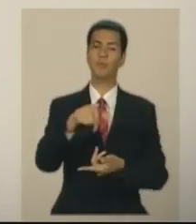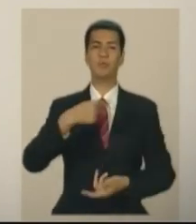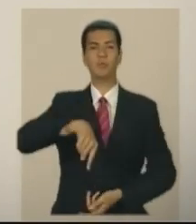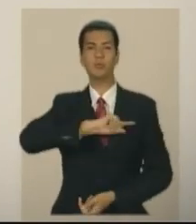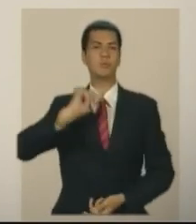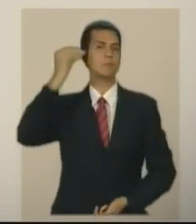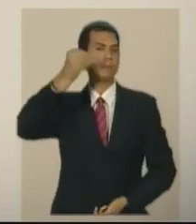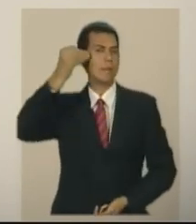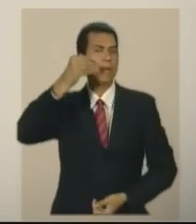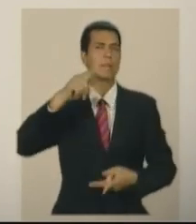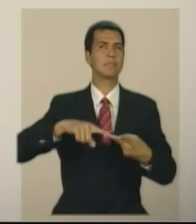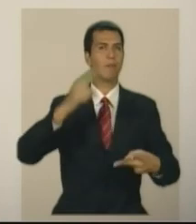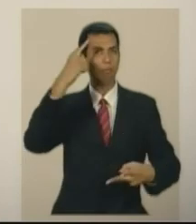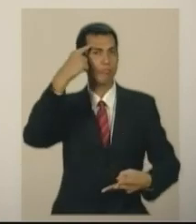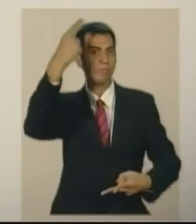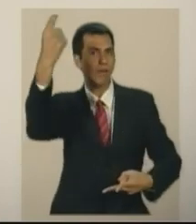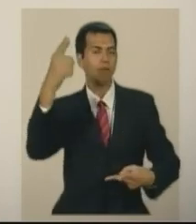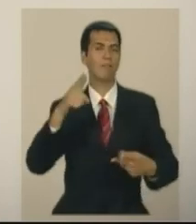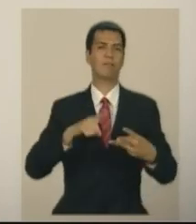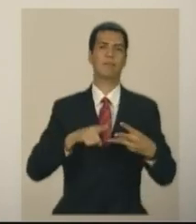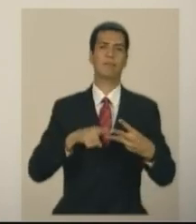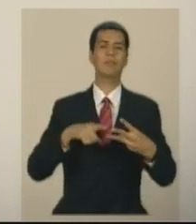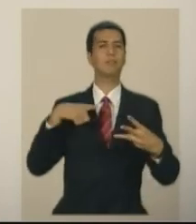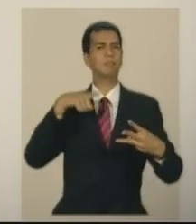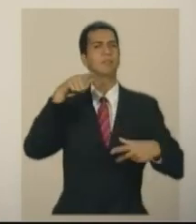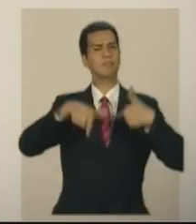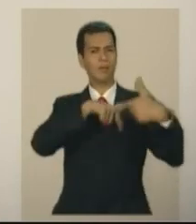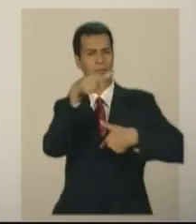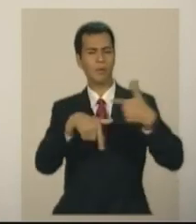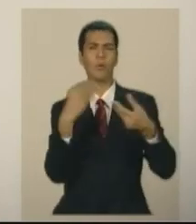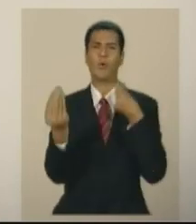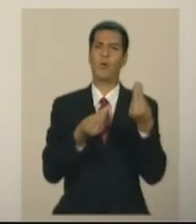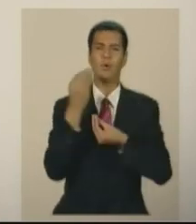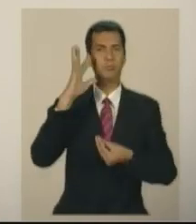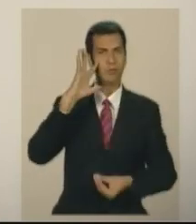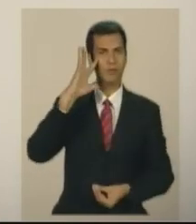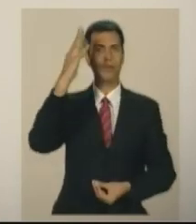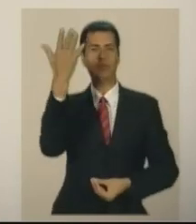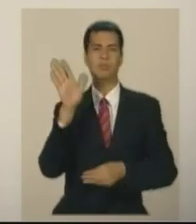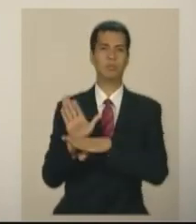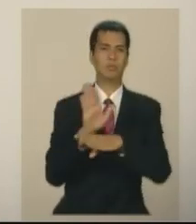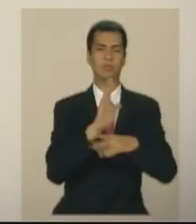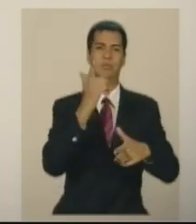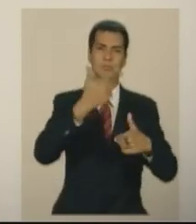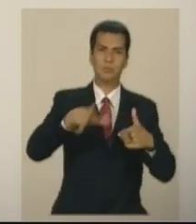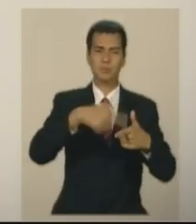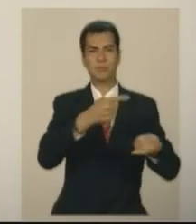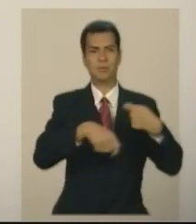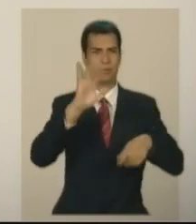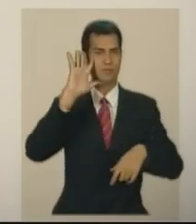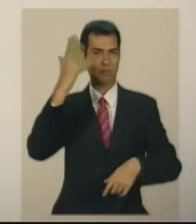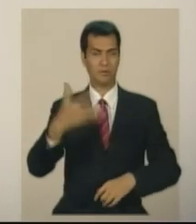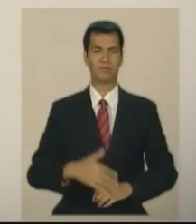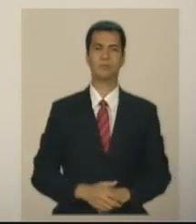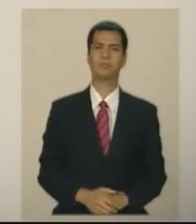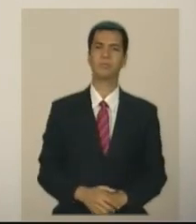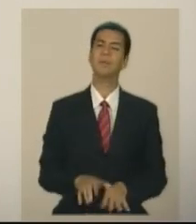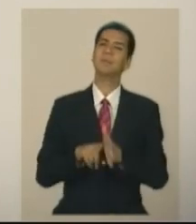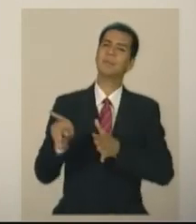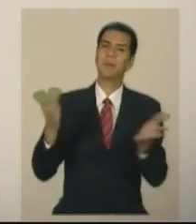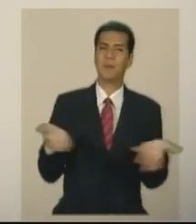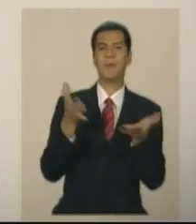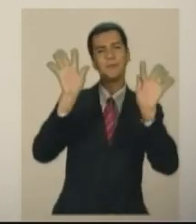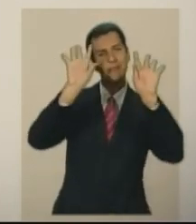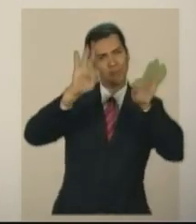as nossas ideias e a nossa forma de encontrar soluções para os problemas apresentou nosso programa